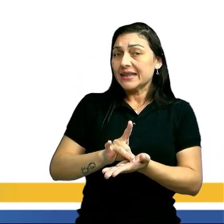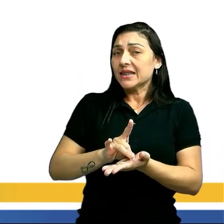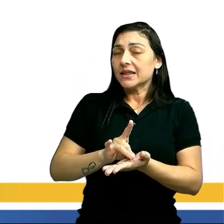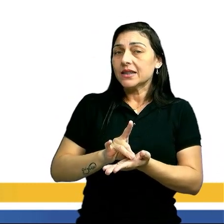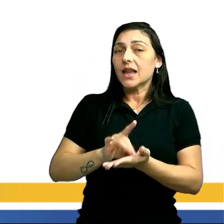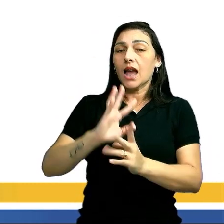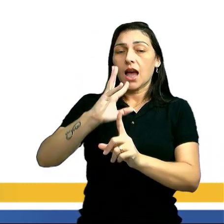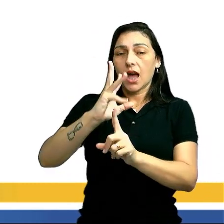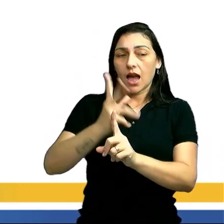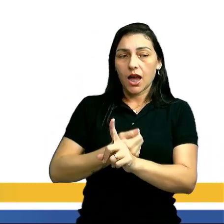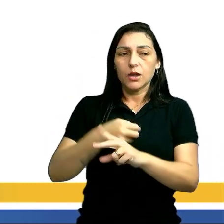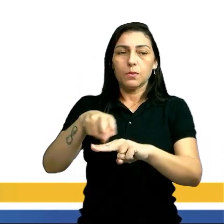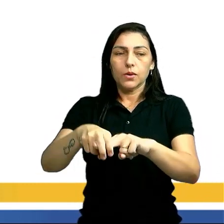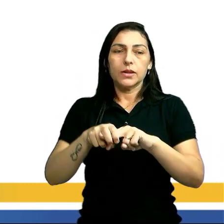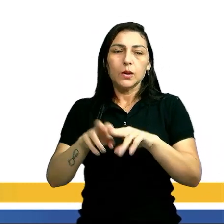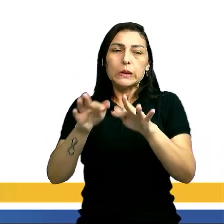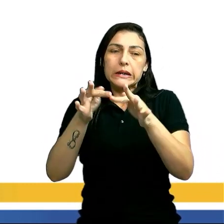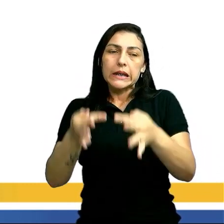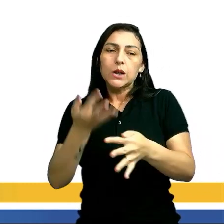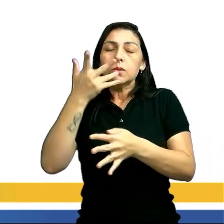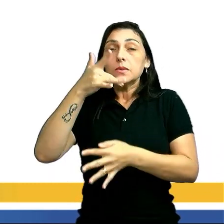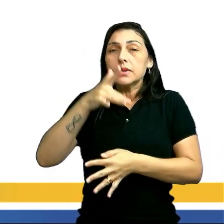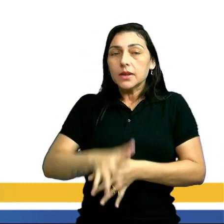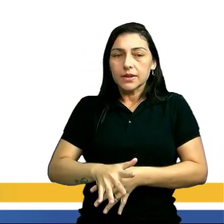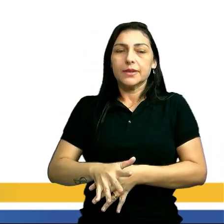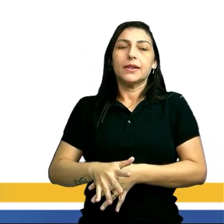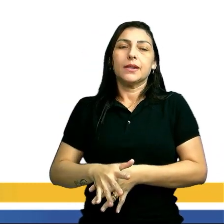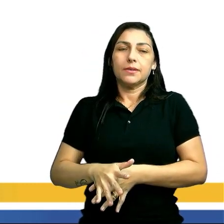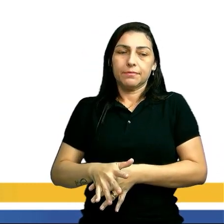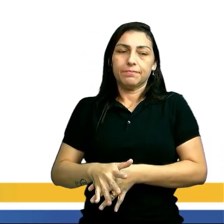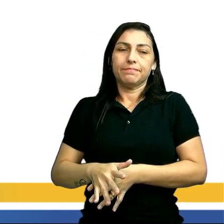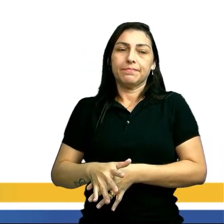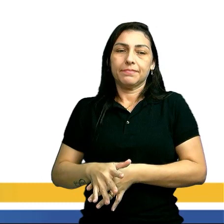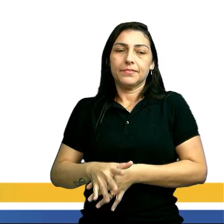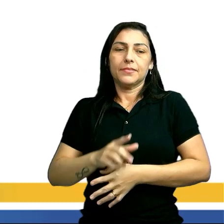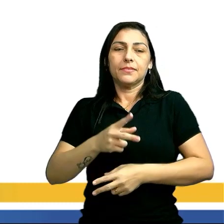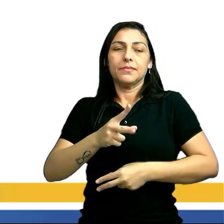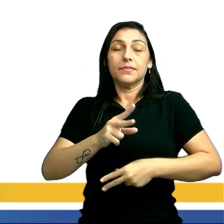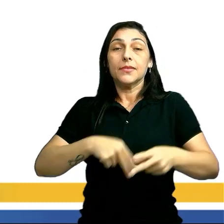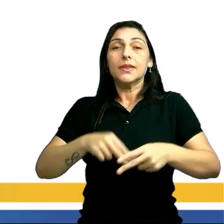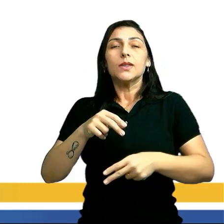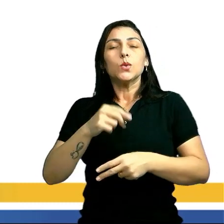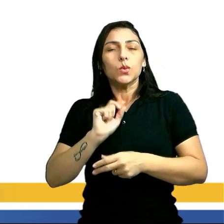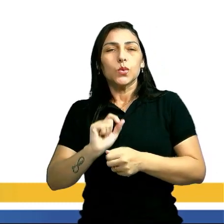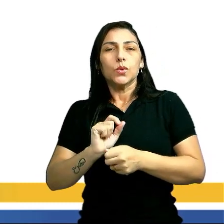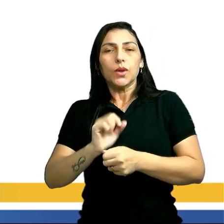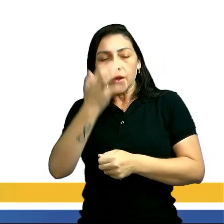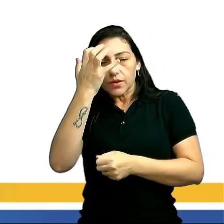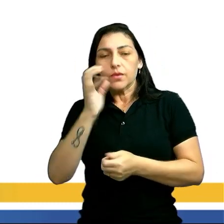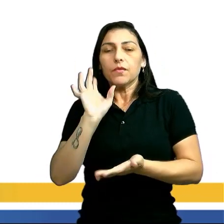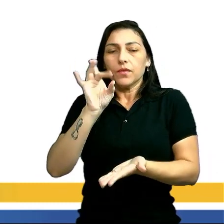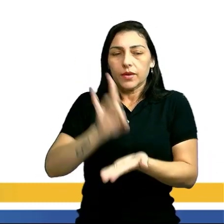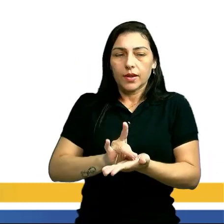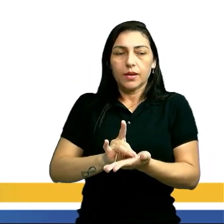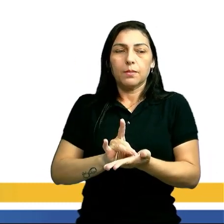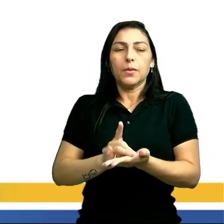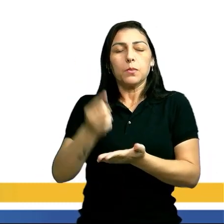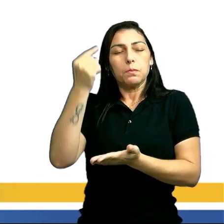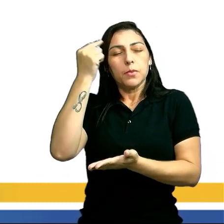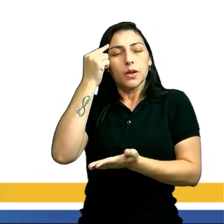Será a arte, portanto, um simples jogo de criança, despido de serenidade